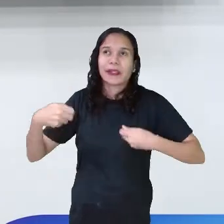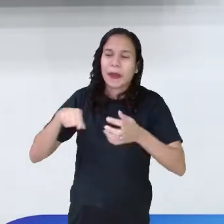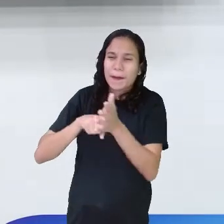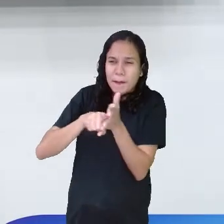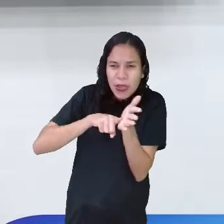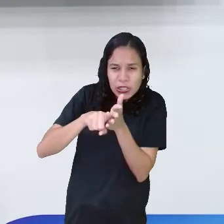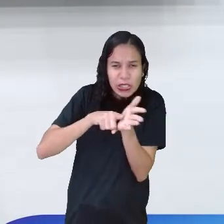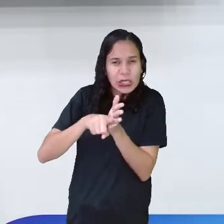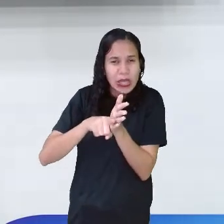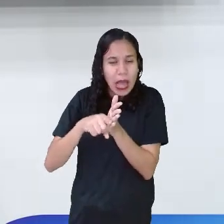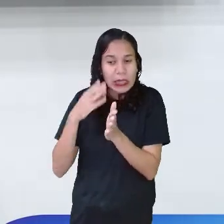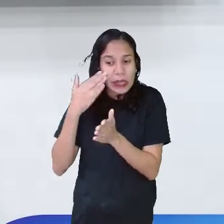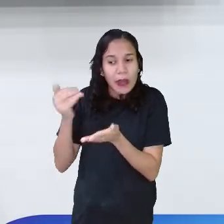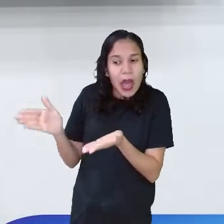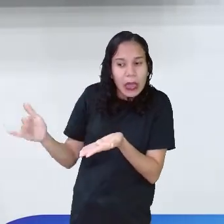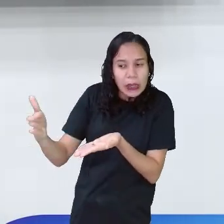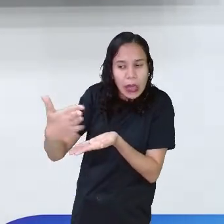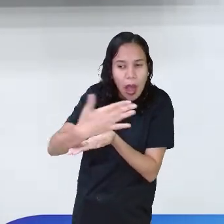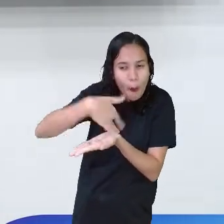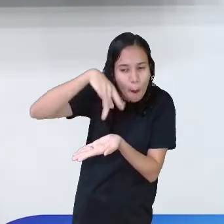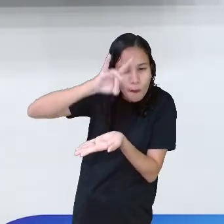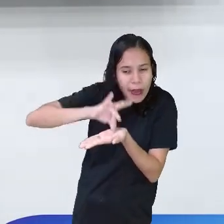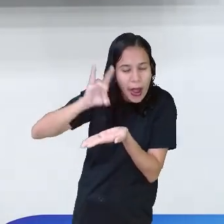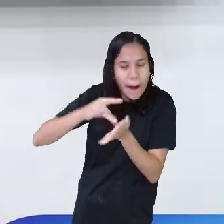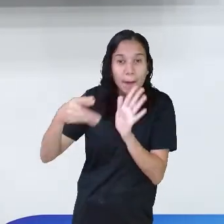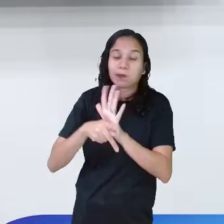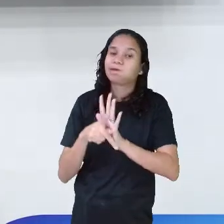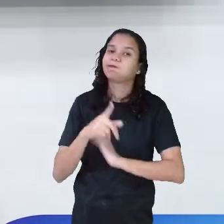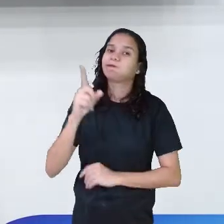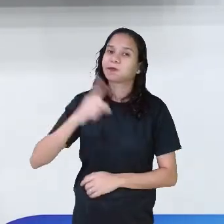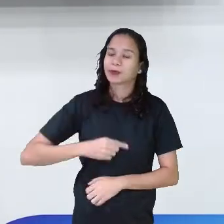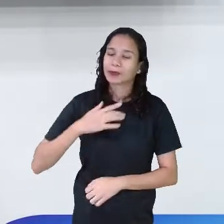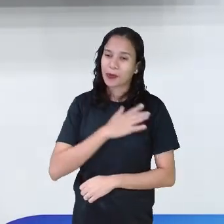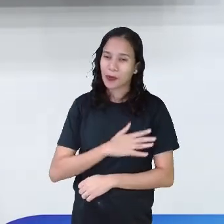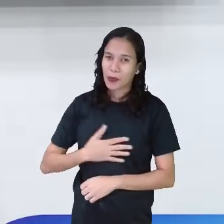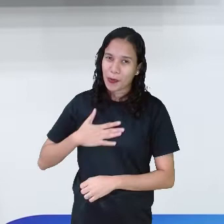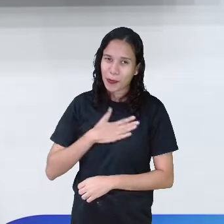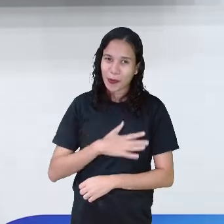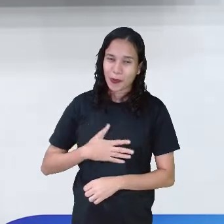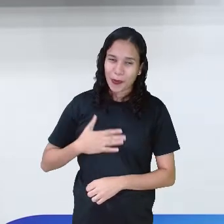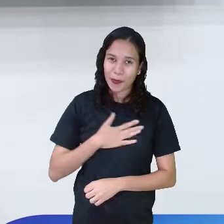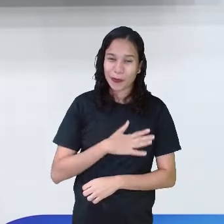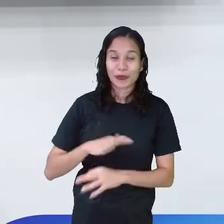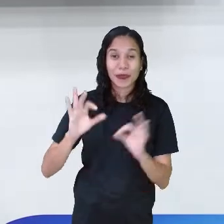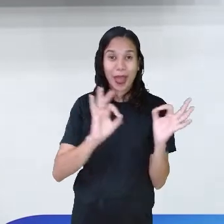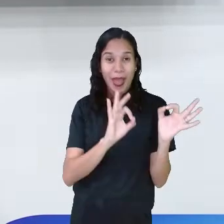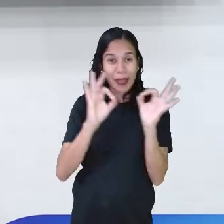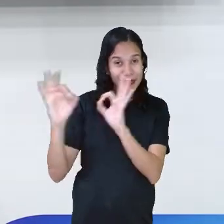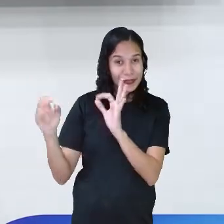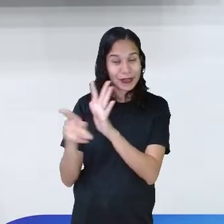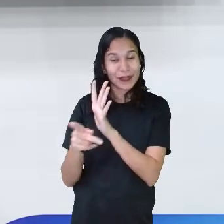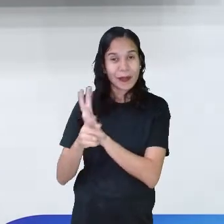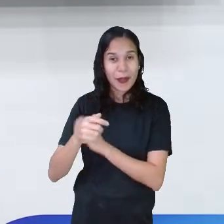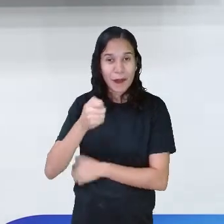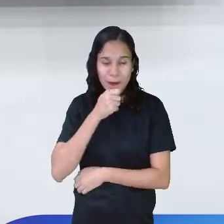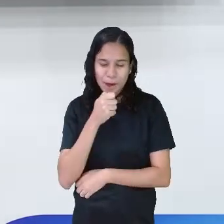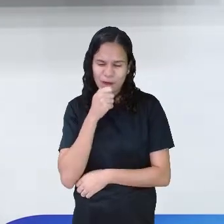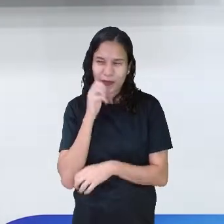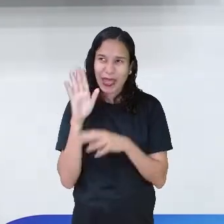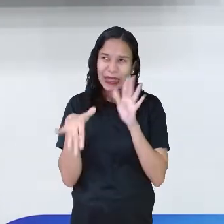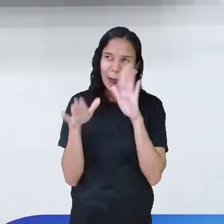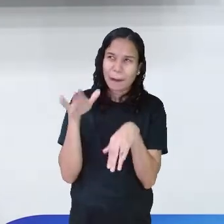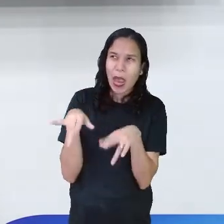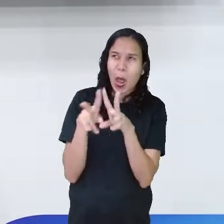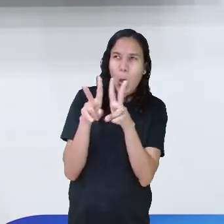da apuração dos fatos. Então, geralmente, eu gosto bastante de assistir reportagens. Claro que depende também muito do tema, não é?